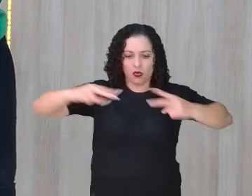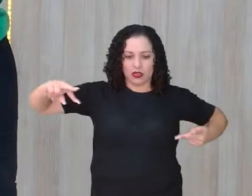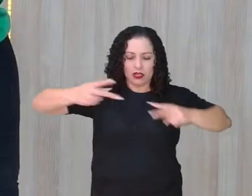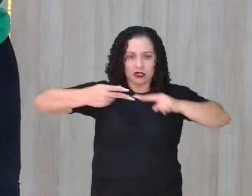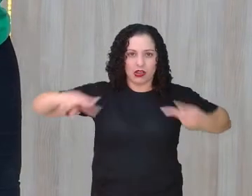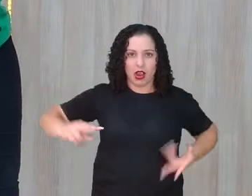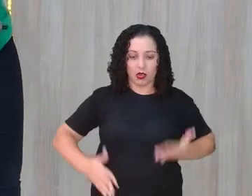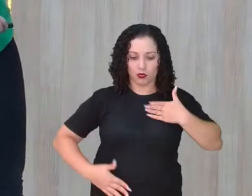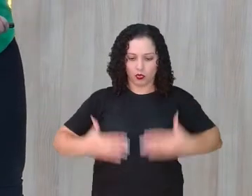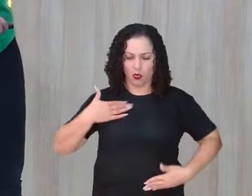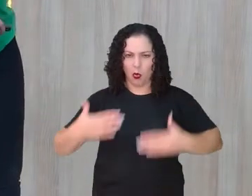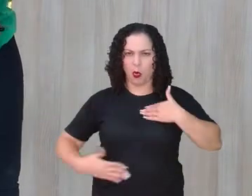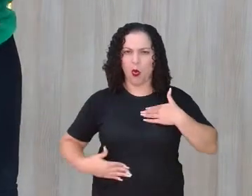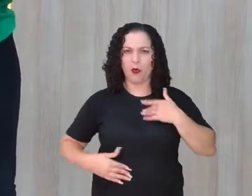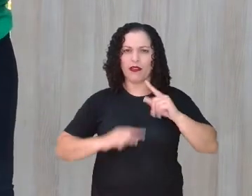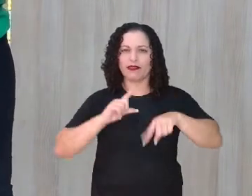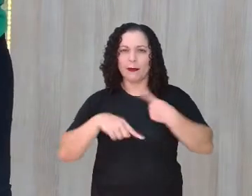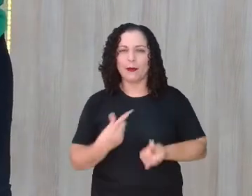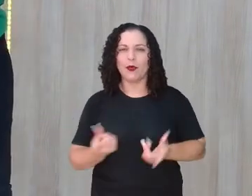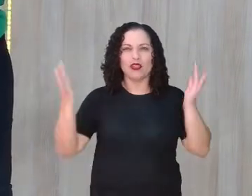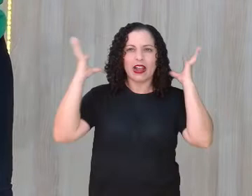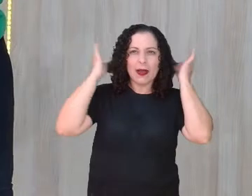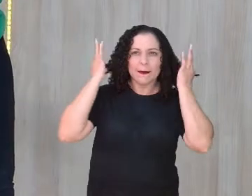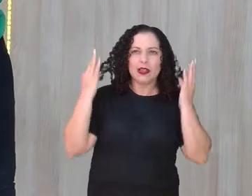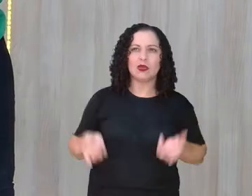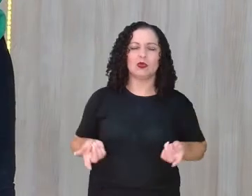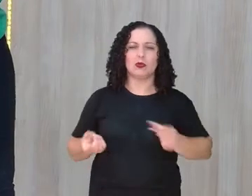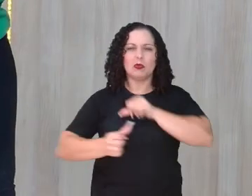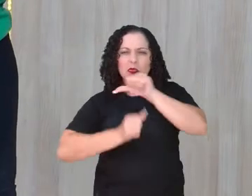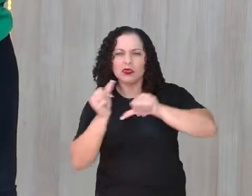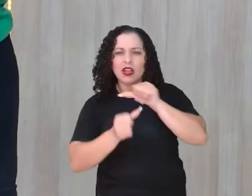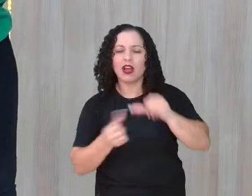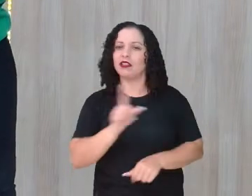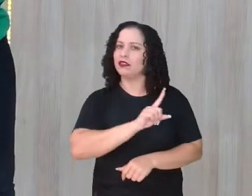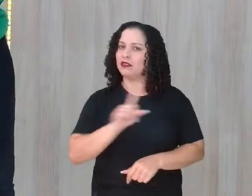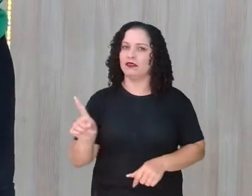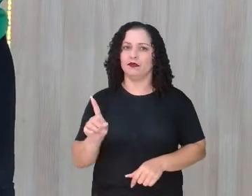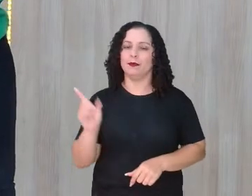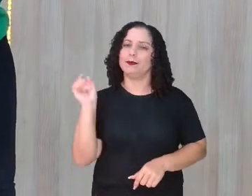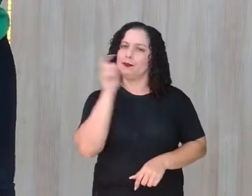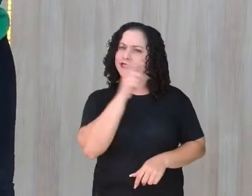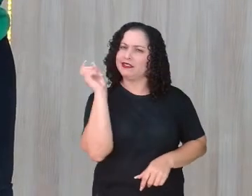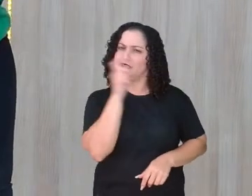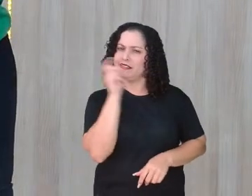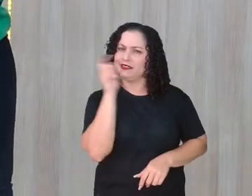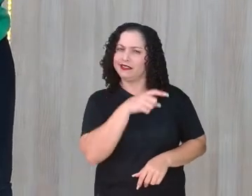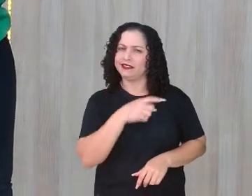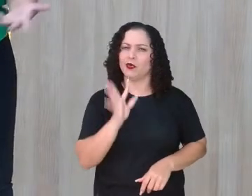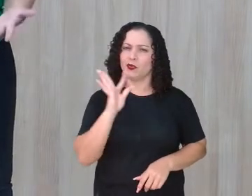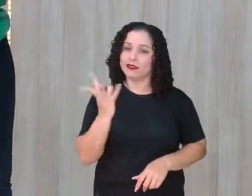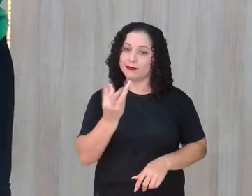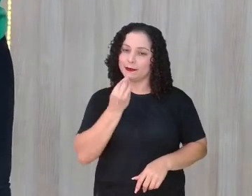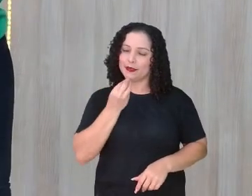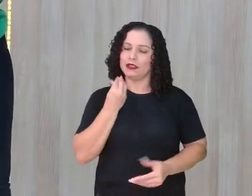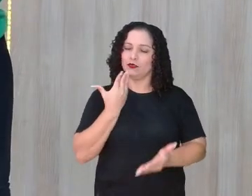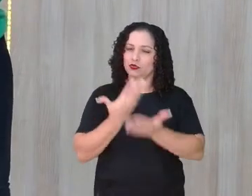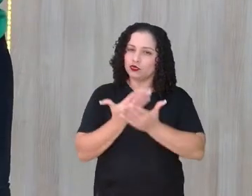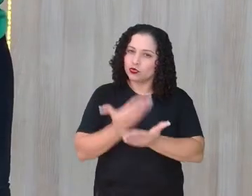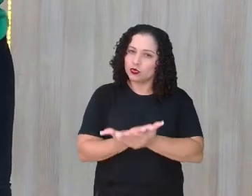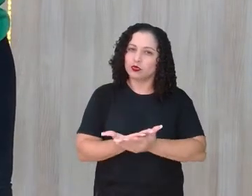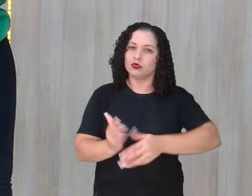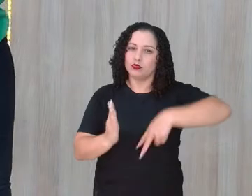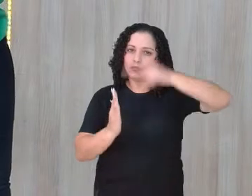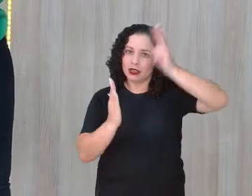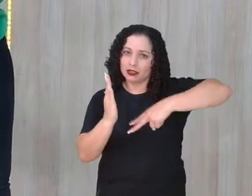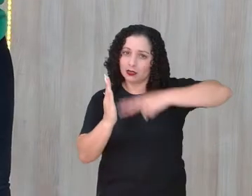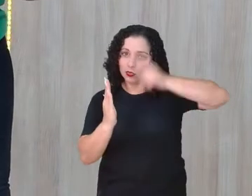que modifica a fibra do cabelo. Gente, bora parar com isso. A partir dos nossos conhecimentos, da nossa leitura, a gente começa a